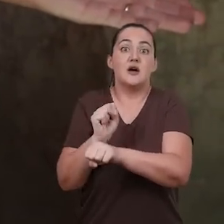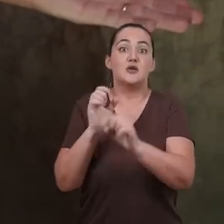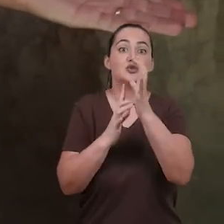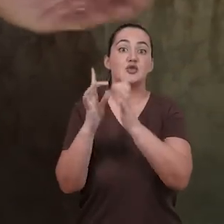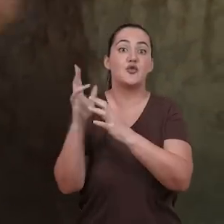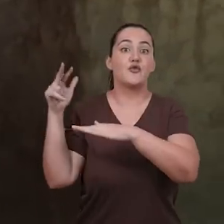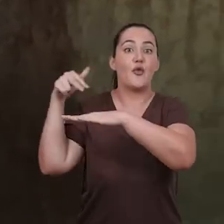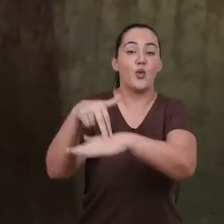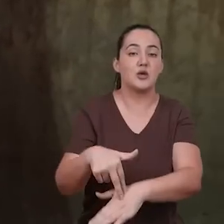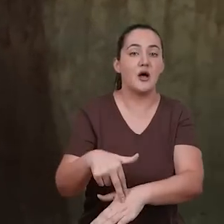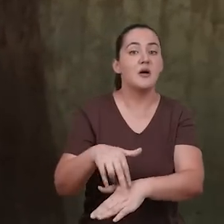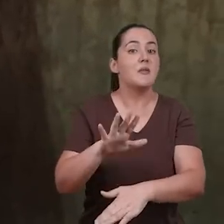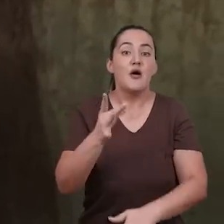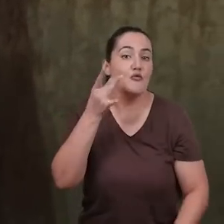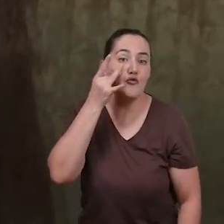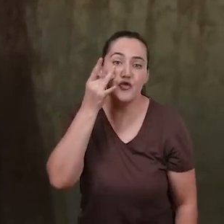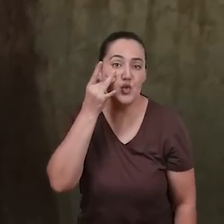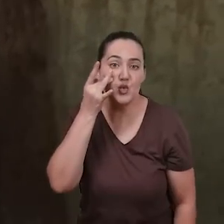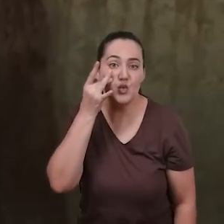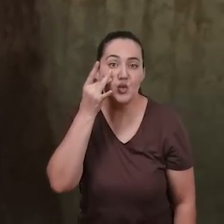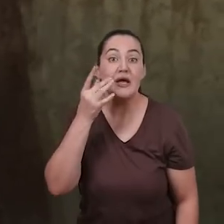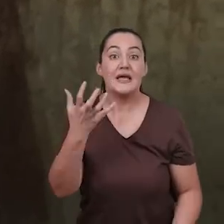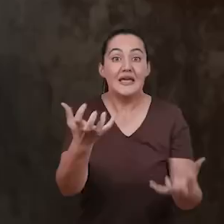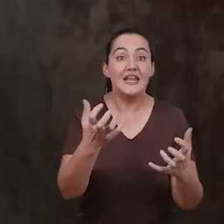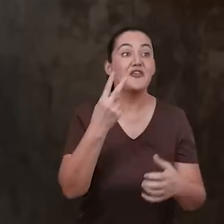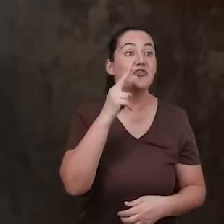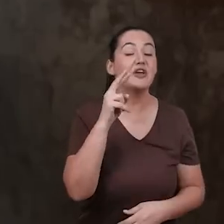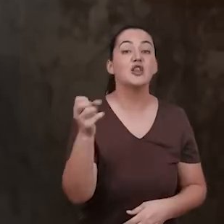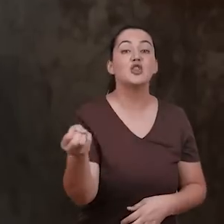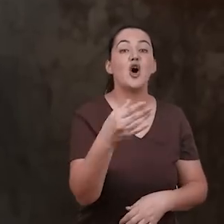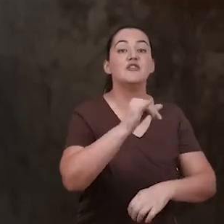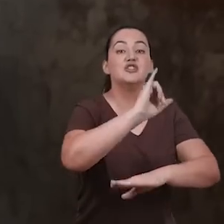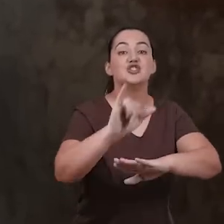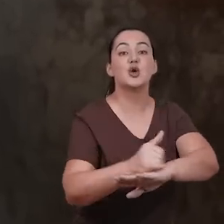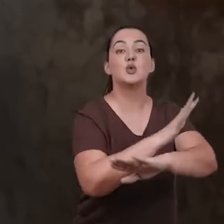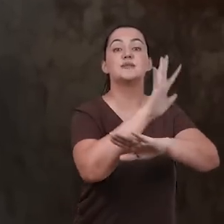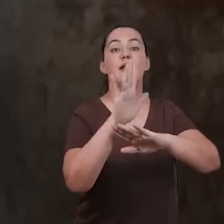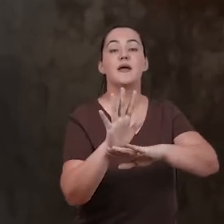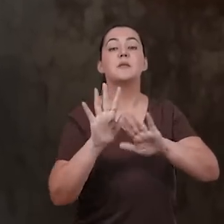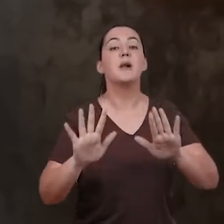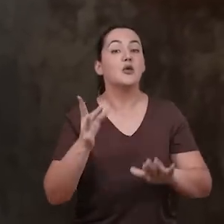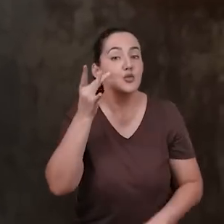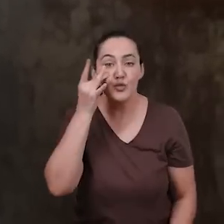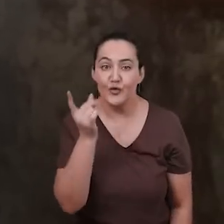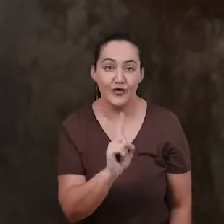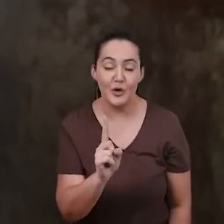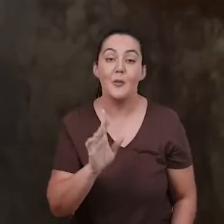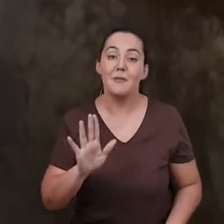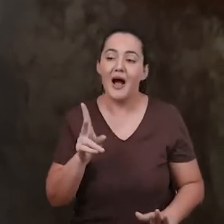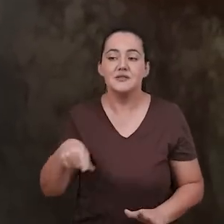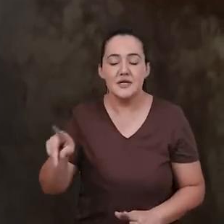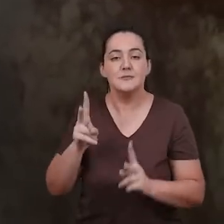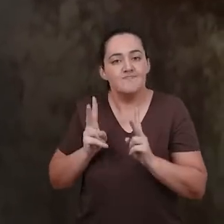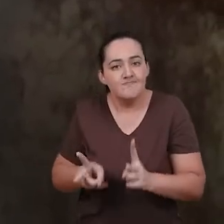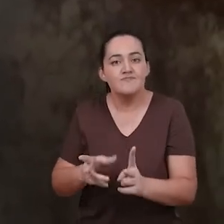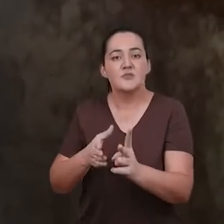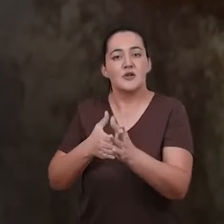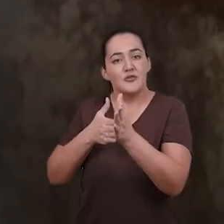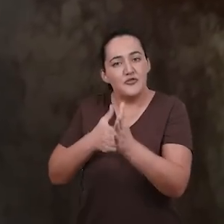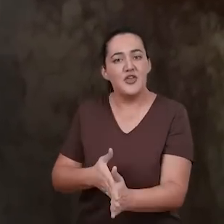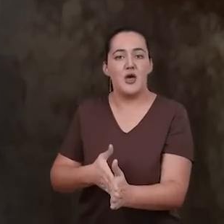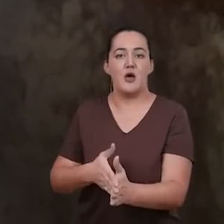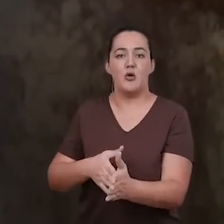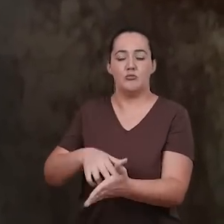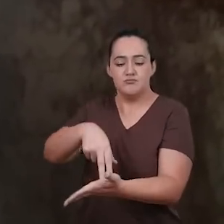voltou ainda. Eles não viram nem mesmo a Nova Jerusalém, mas eles ficaram fiéis, porque eles sabiam que Deus